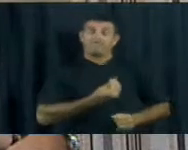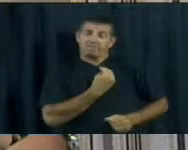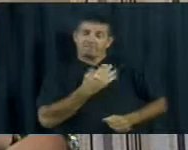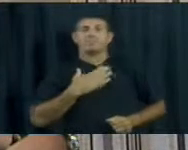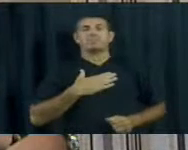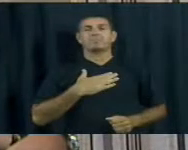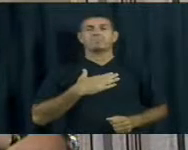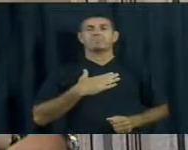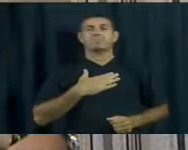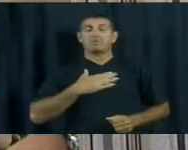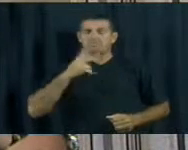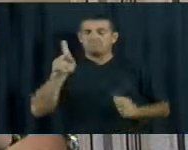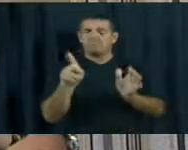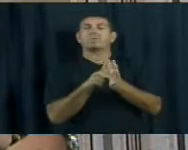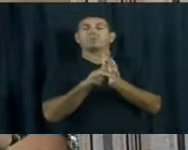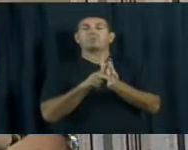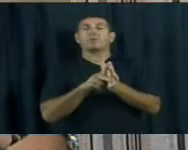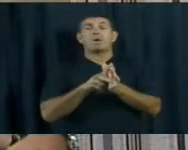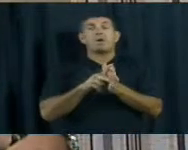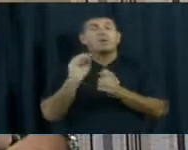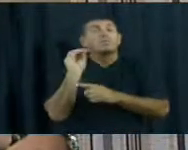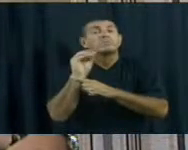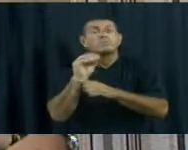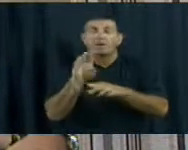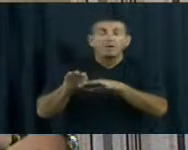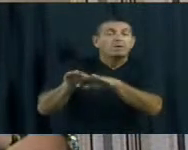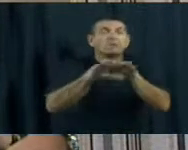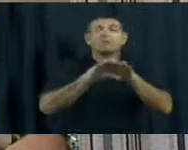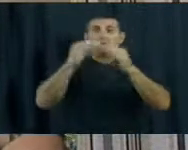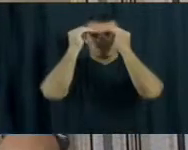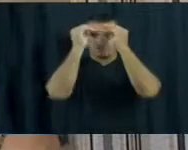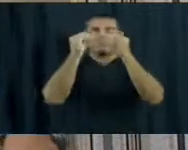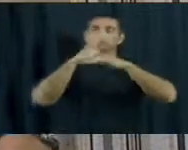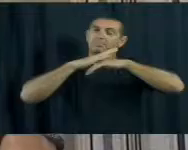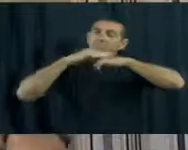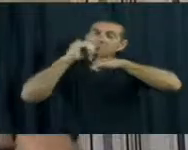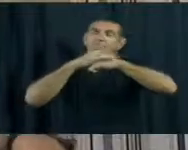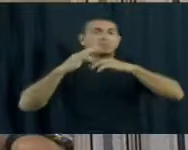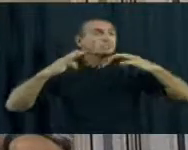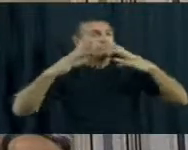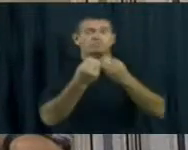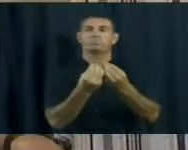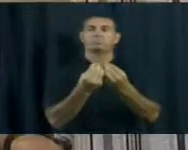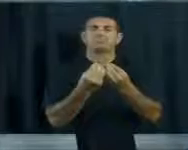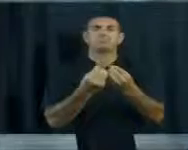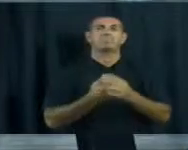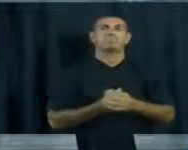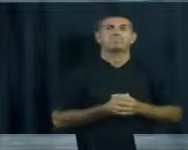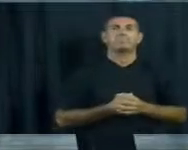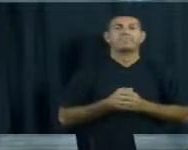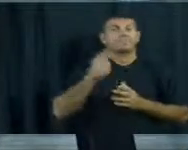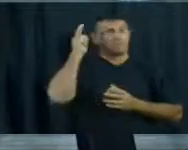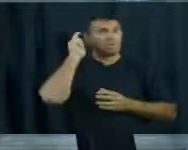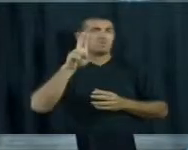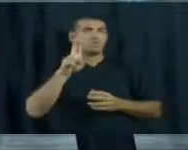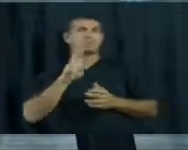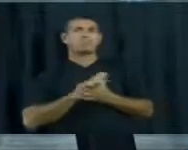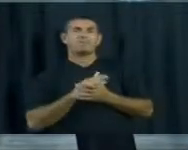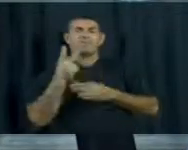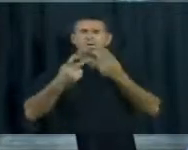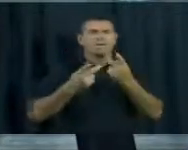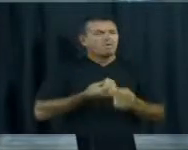de vida, de tratar as pessoas com igualdade, com respeito, com carinho. É, você falou sobre essa questão de